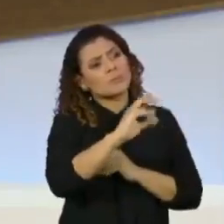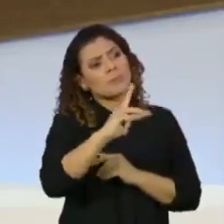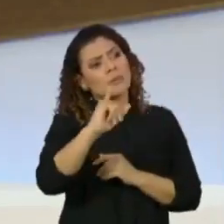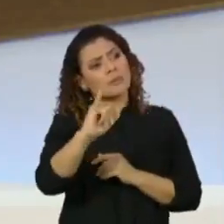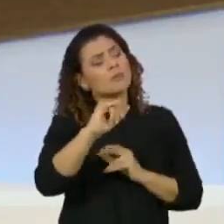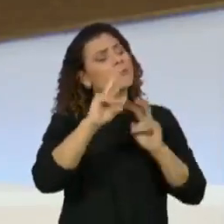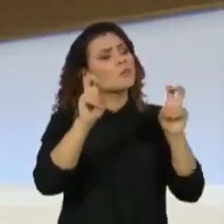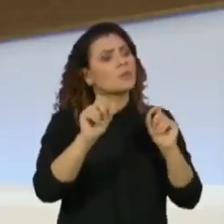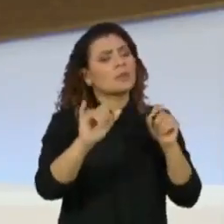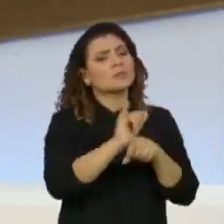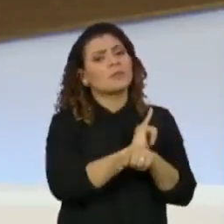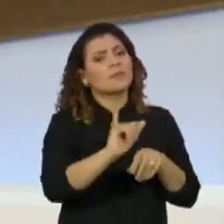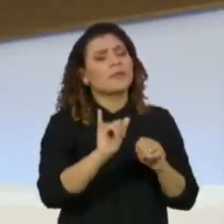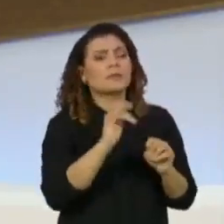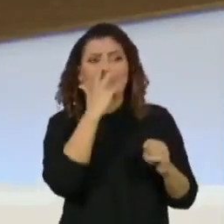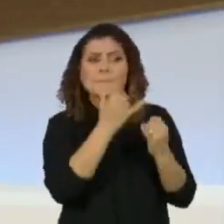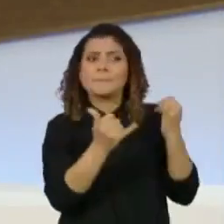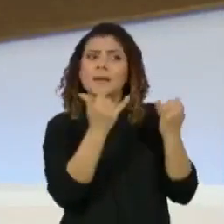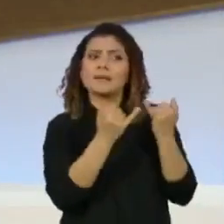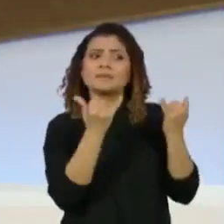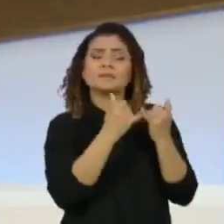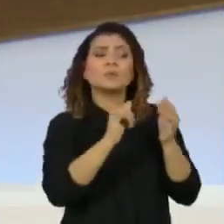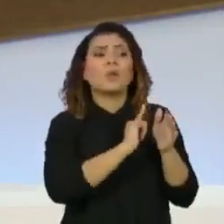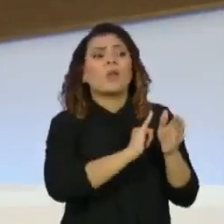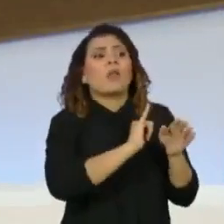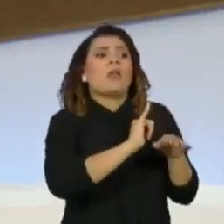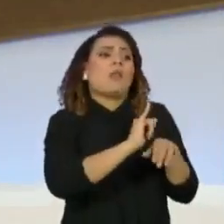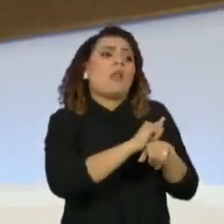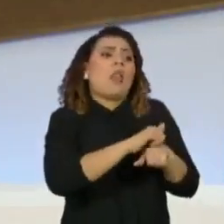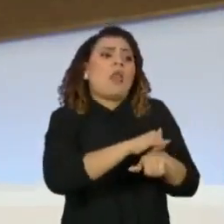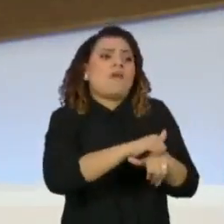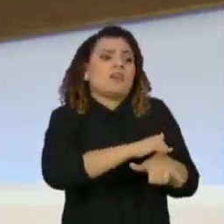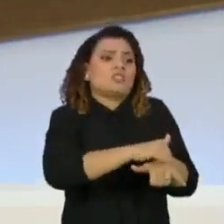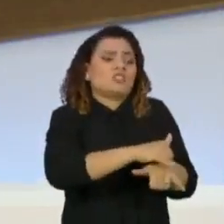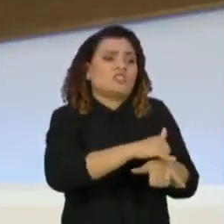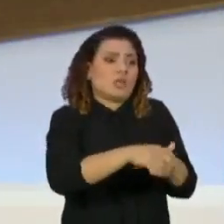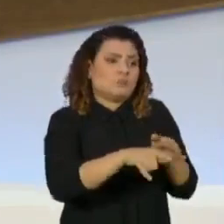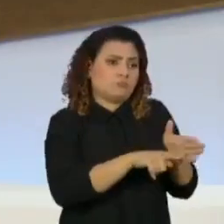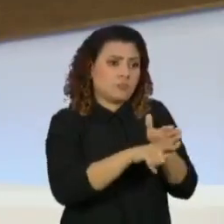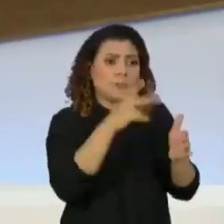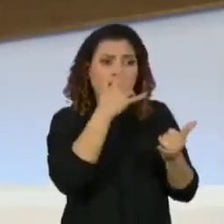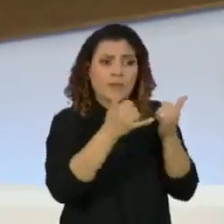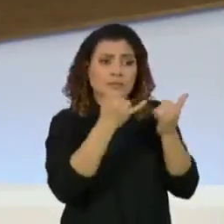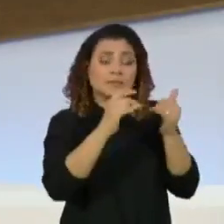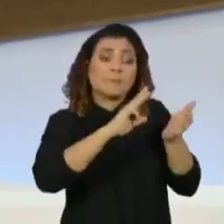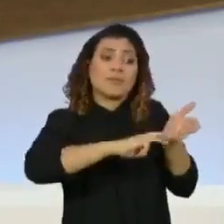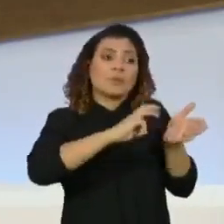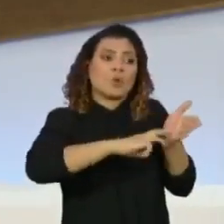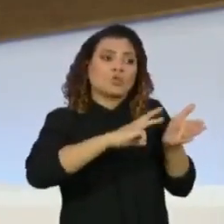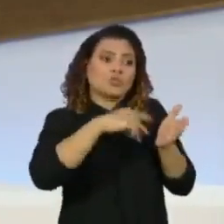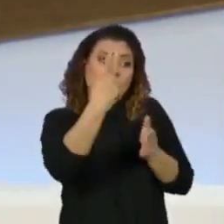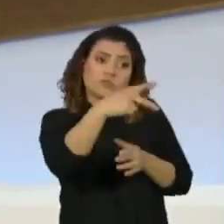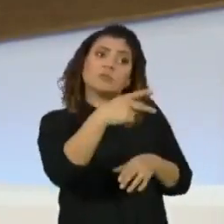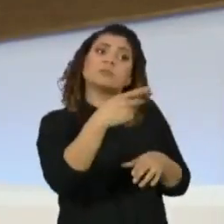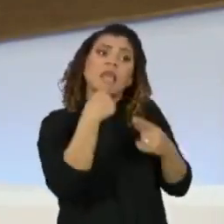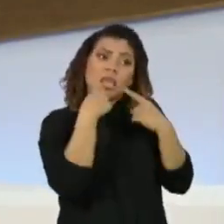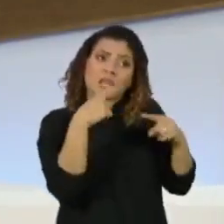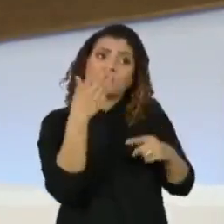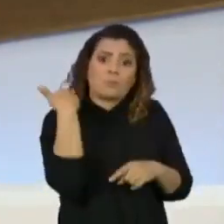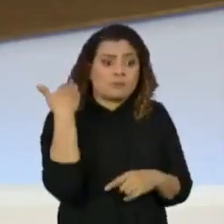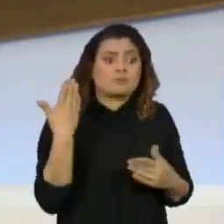Enfim, a CPI da Covid quebrou uma série de sigilos de pessoas, de empresas, chegou a